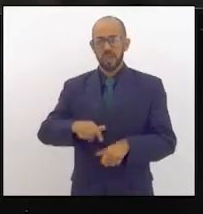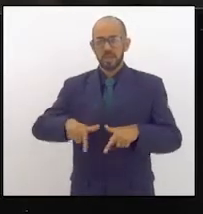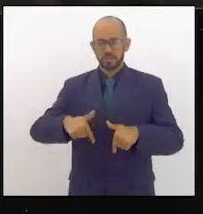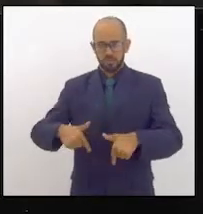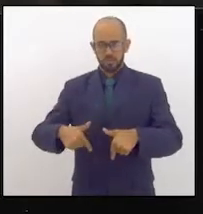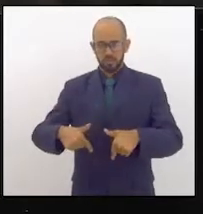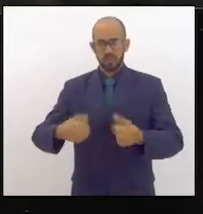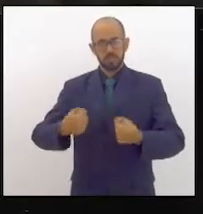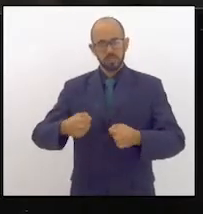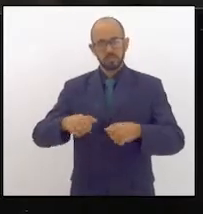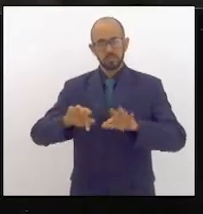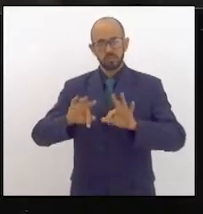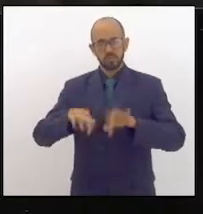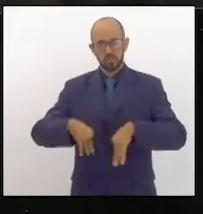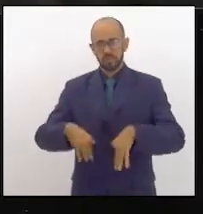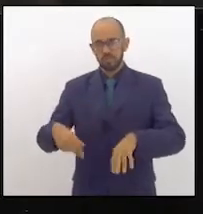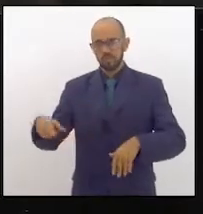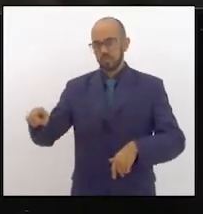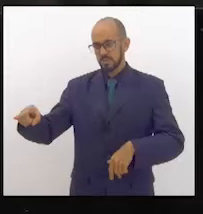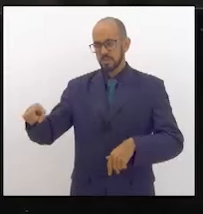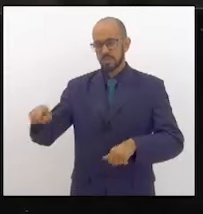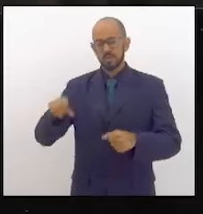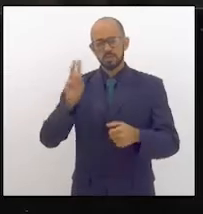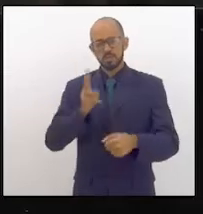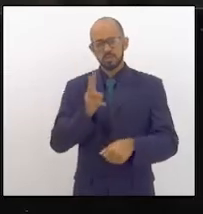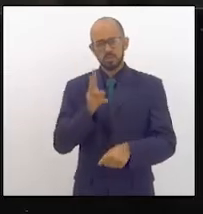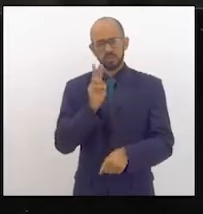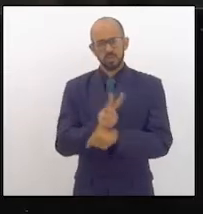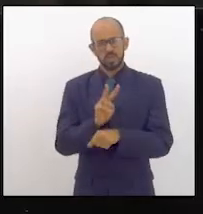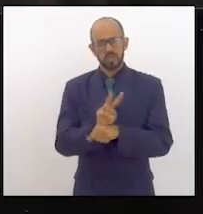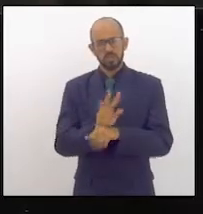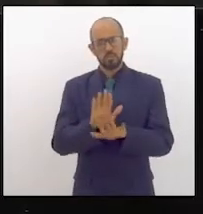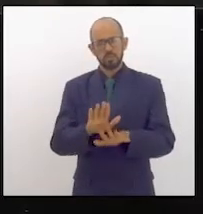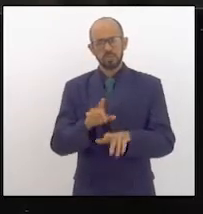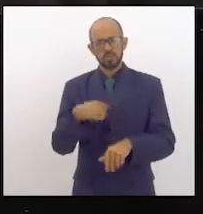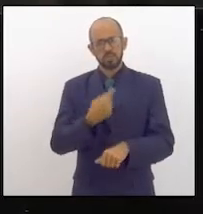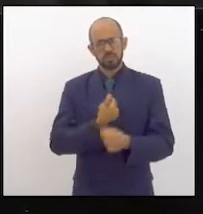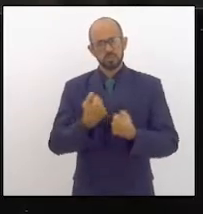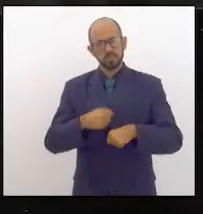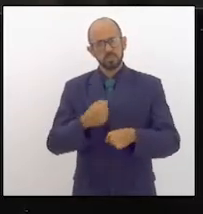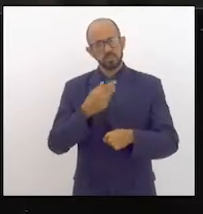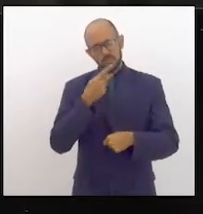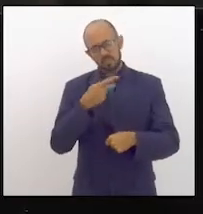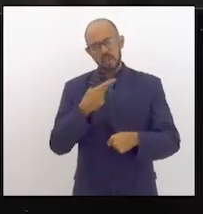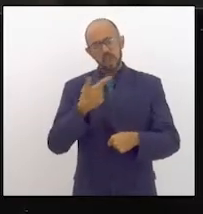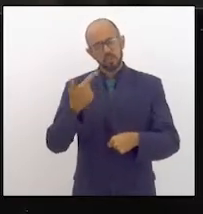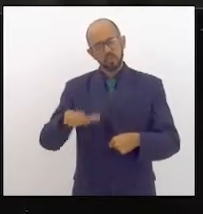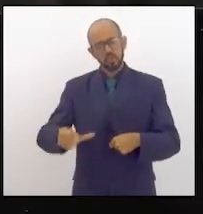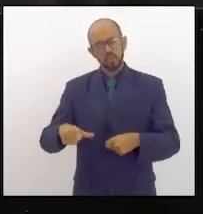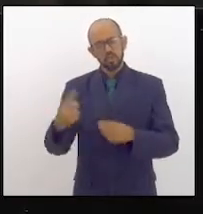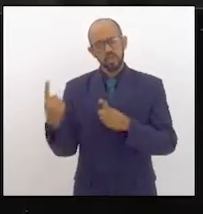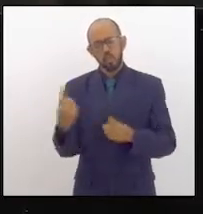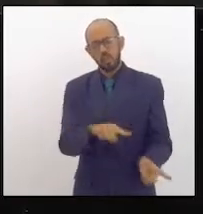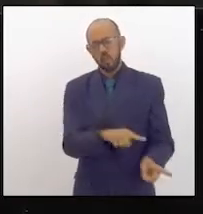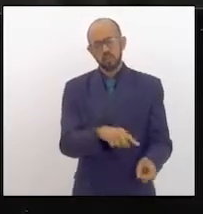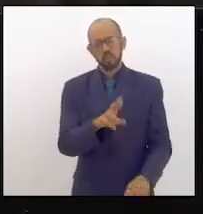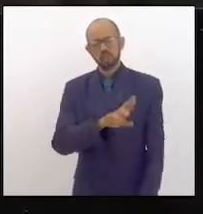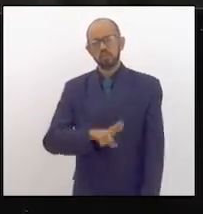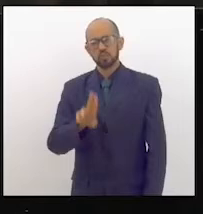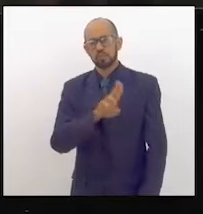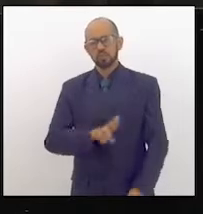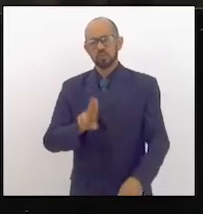tenho que terminar isso aqui falando que vossas ele é sempre defendeu mas a gente tem que falar daqueles que não defende daqueles que utilizam